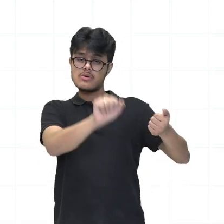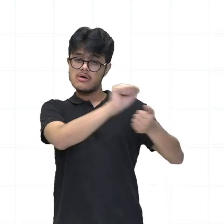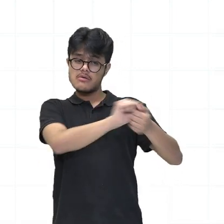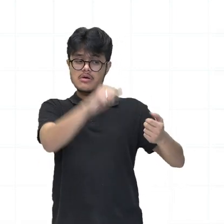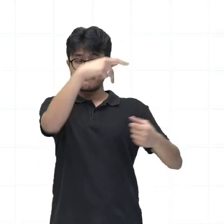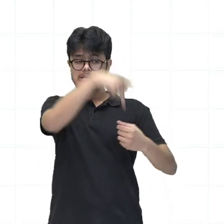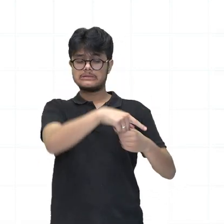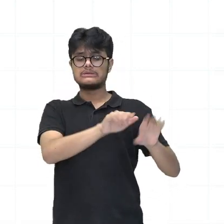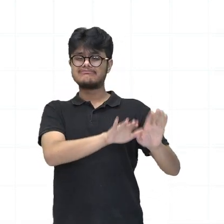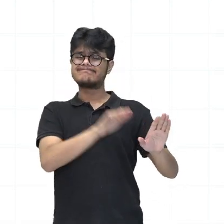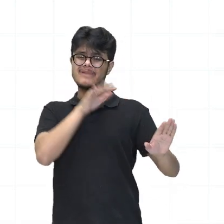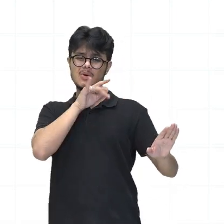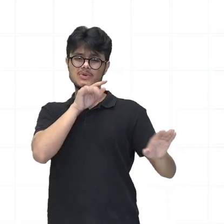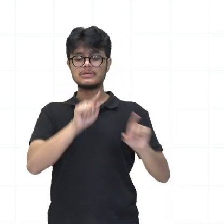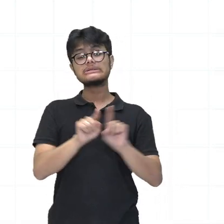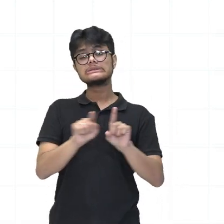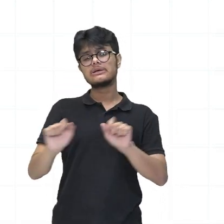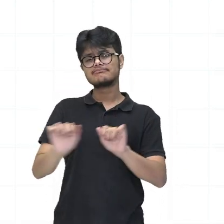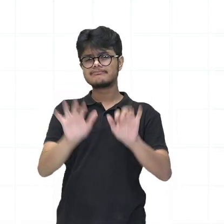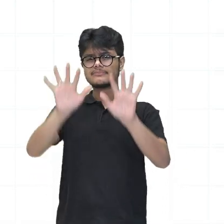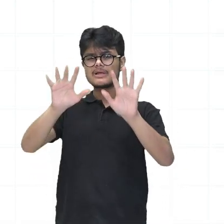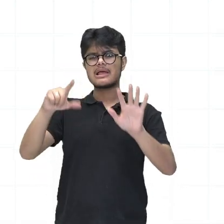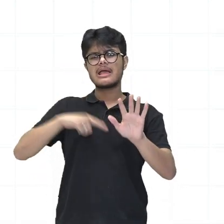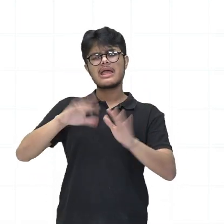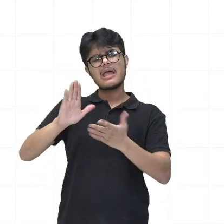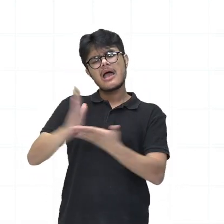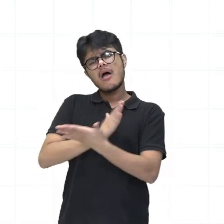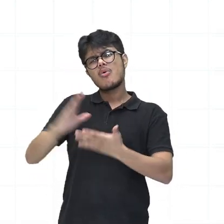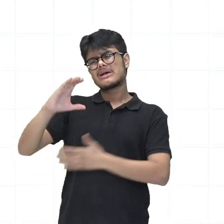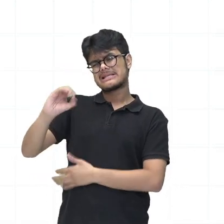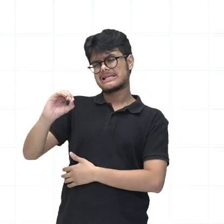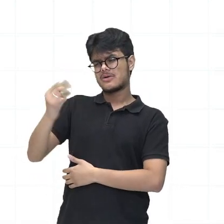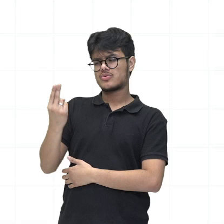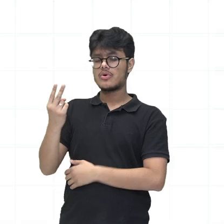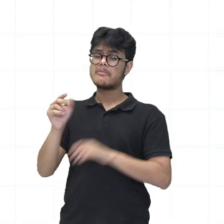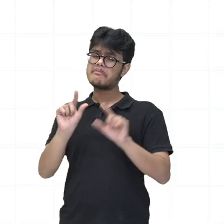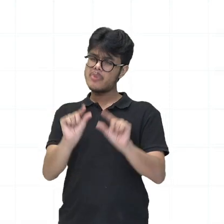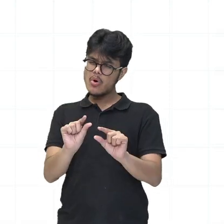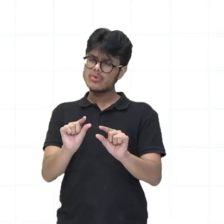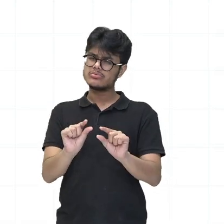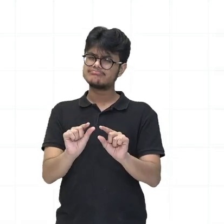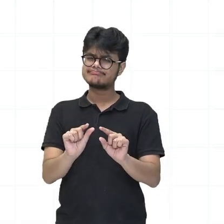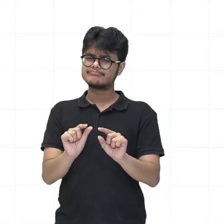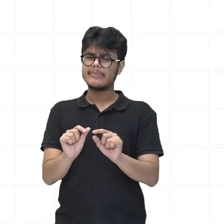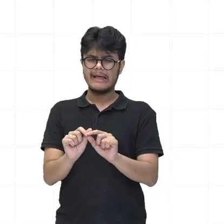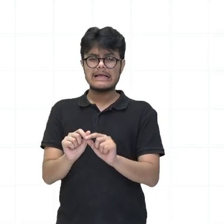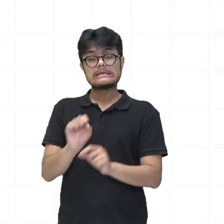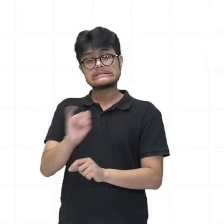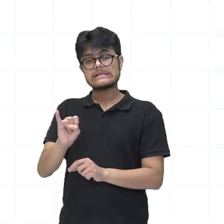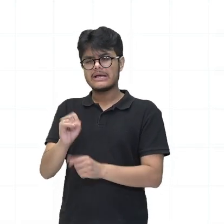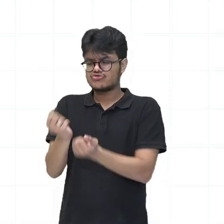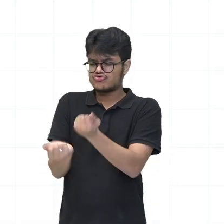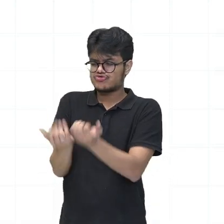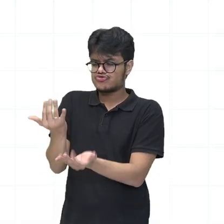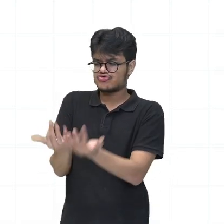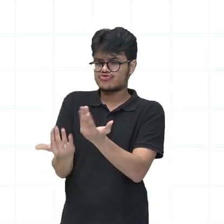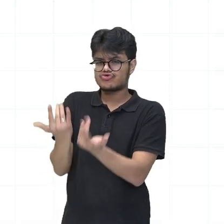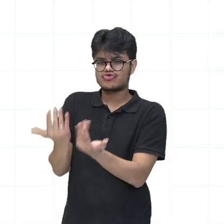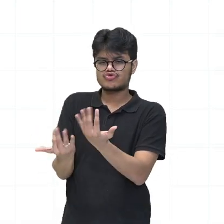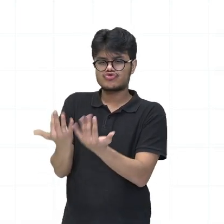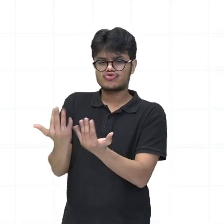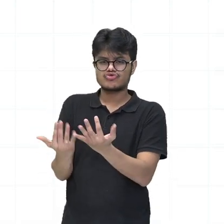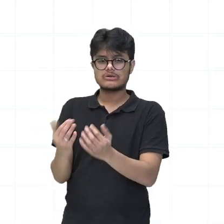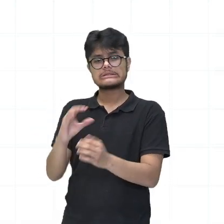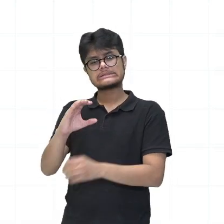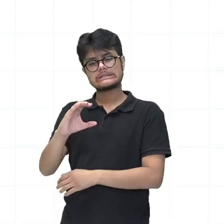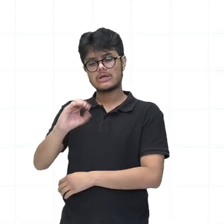petróleo, emitindo menos dióxido de carbono quando queimado, né? Então aqui, como eu falei para